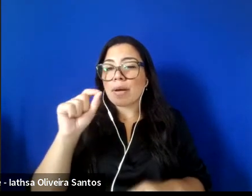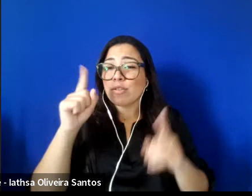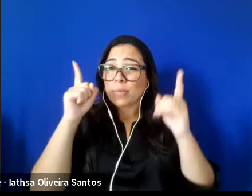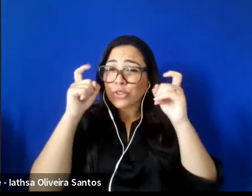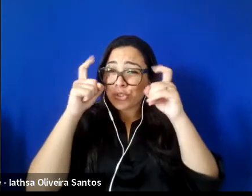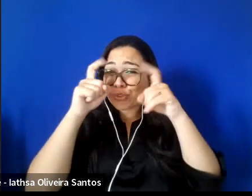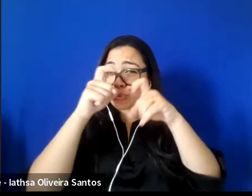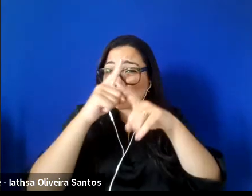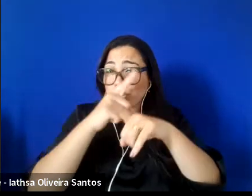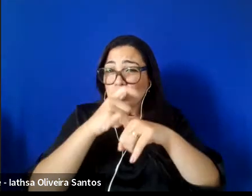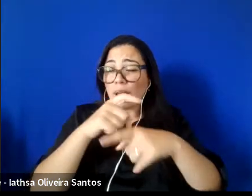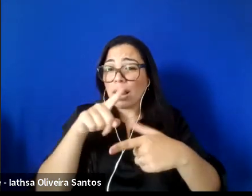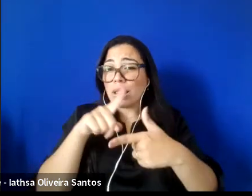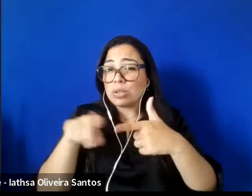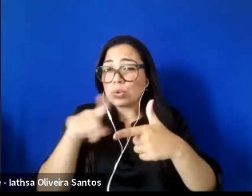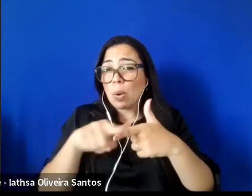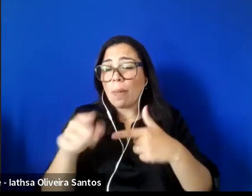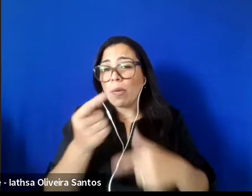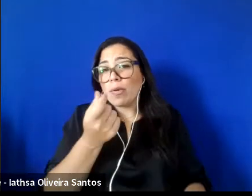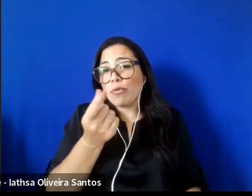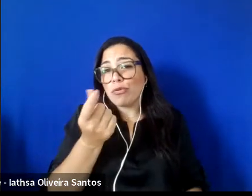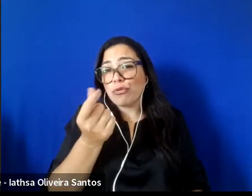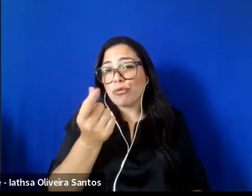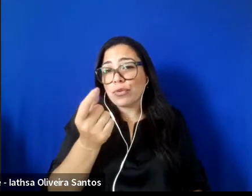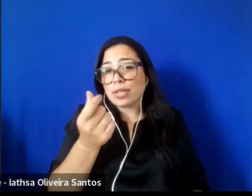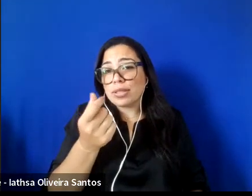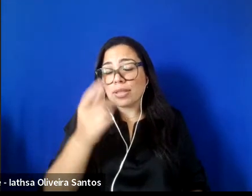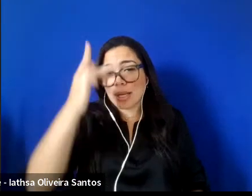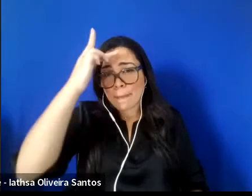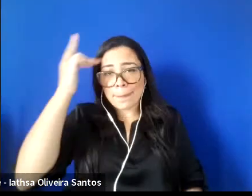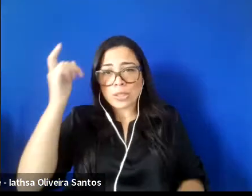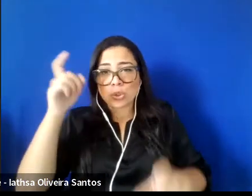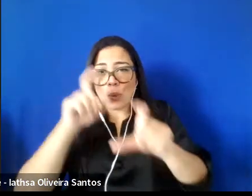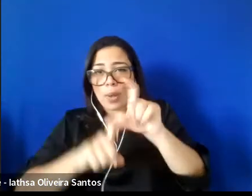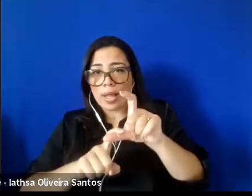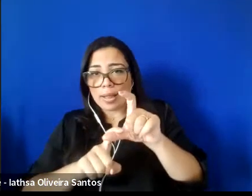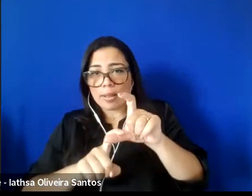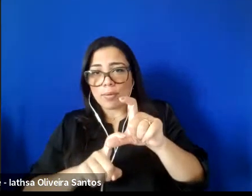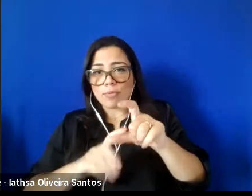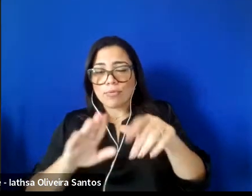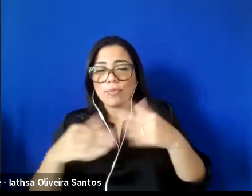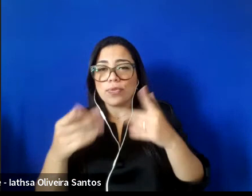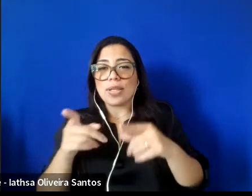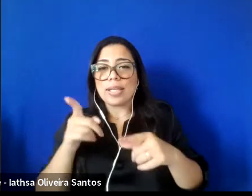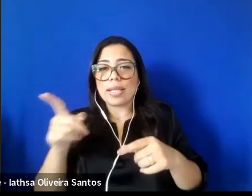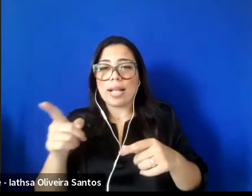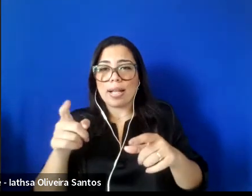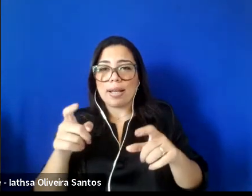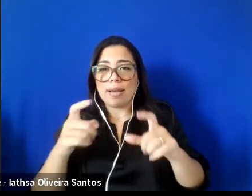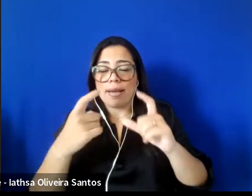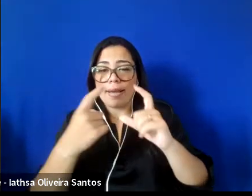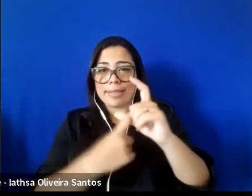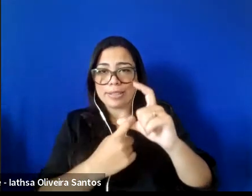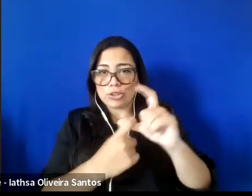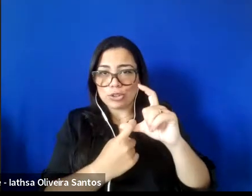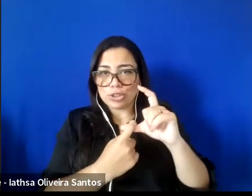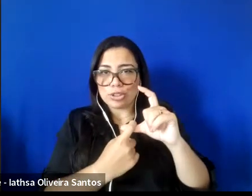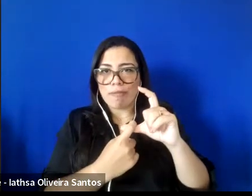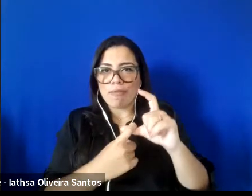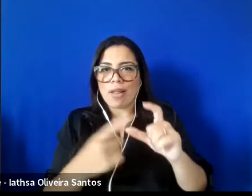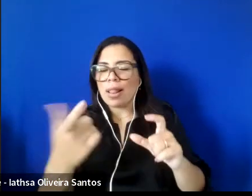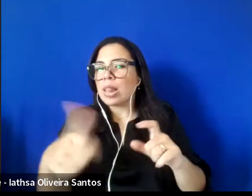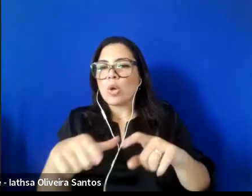dificuldade financeira ao devedor. E a dificuldade financeira normalmente não é o motivo